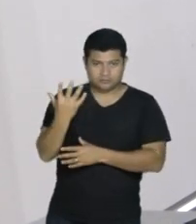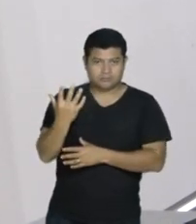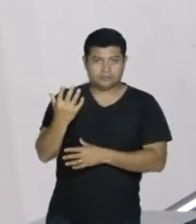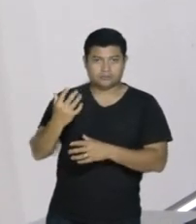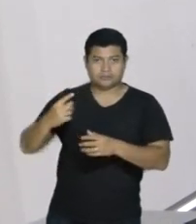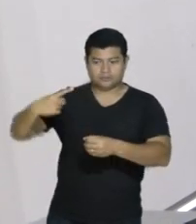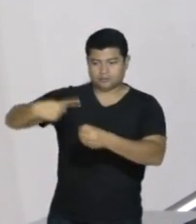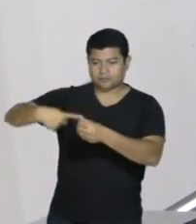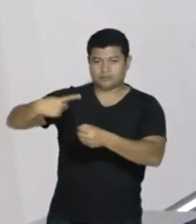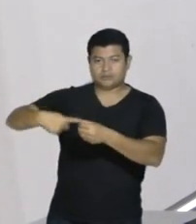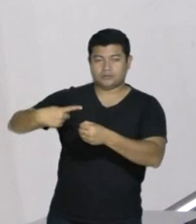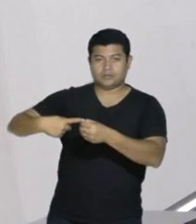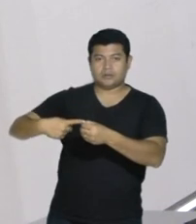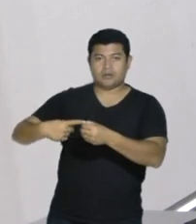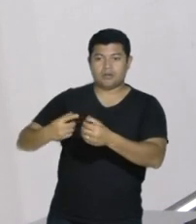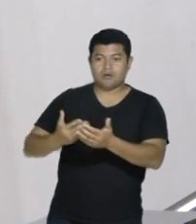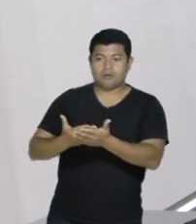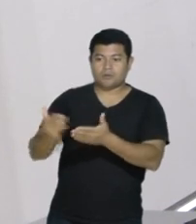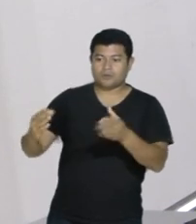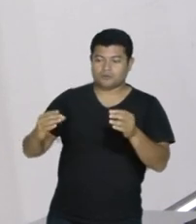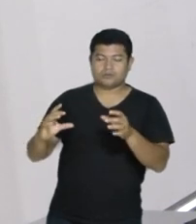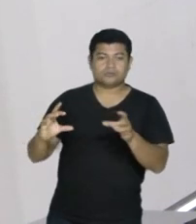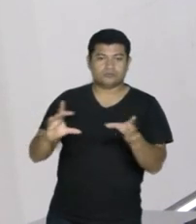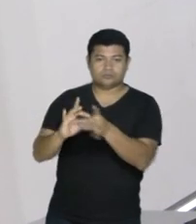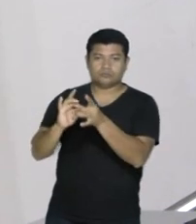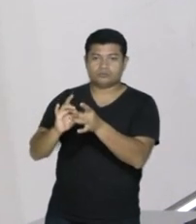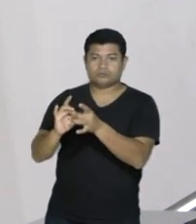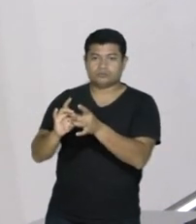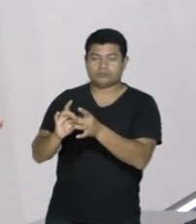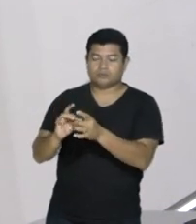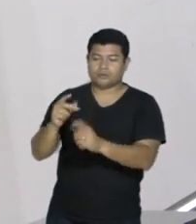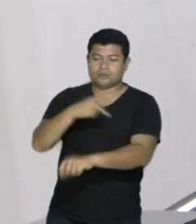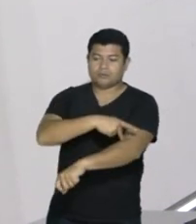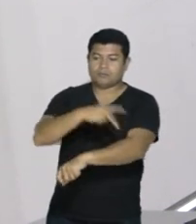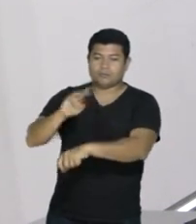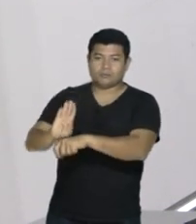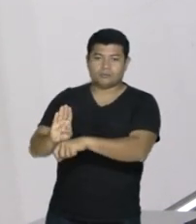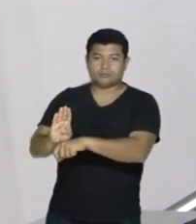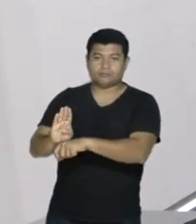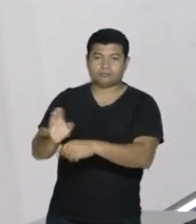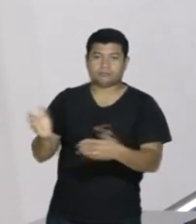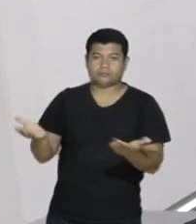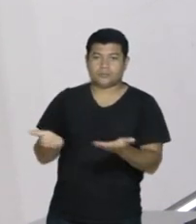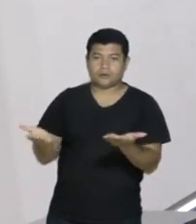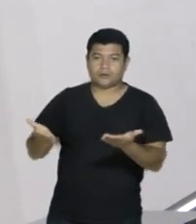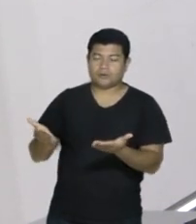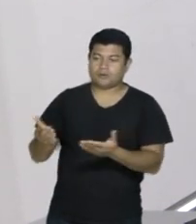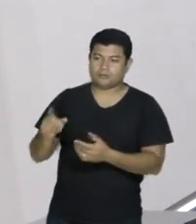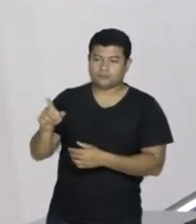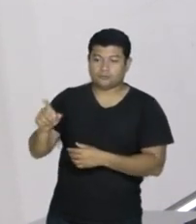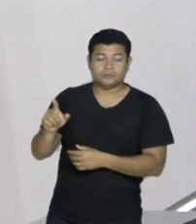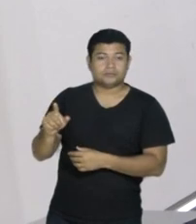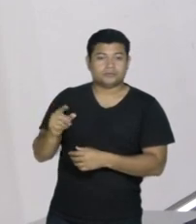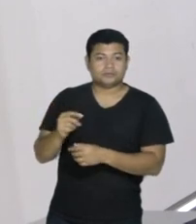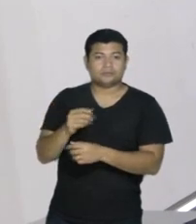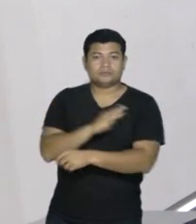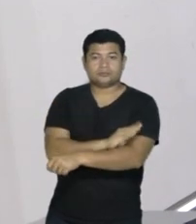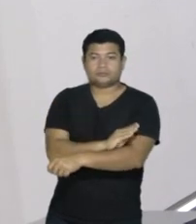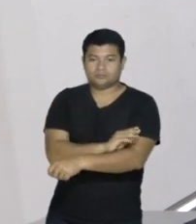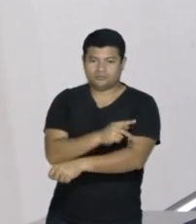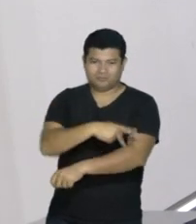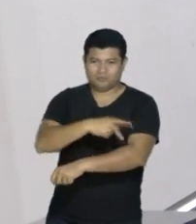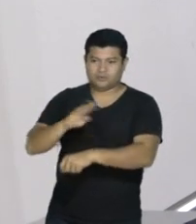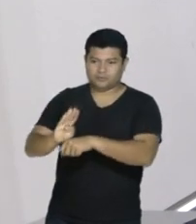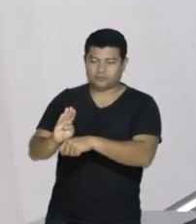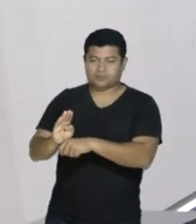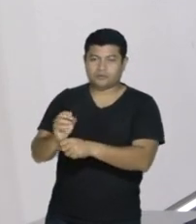advindo da cidade de Porto Belo e completou nesse ano 2022 190 anos a Bombinhas que é